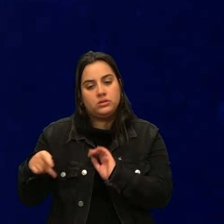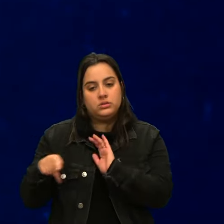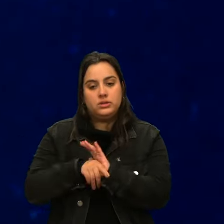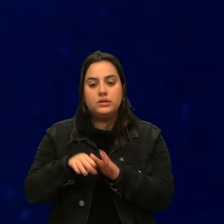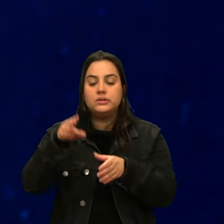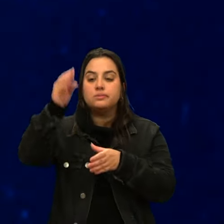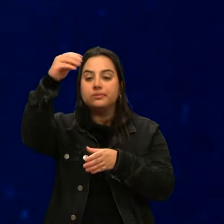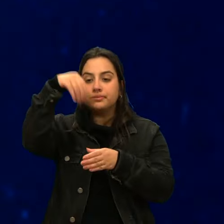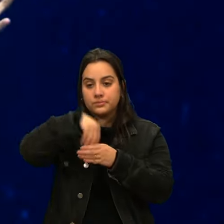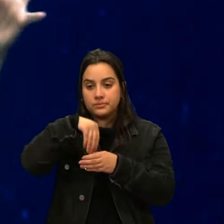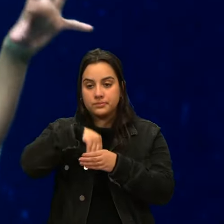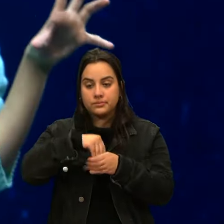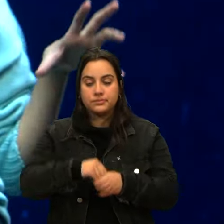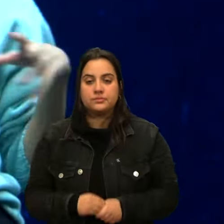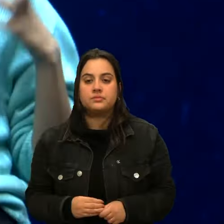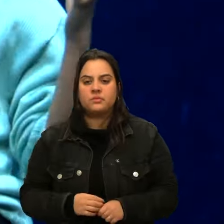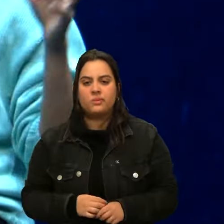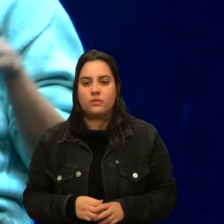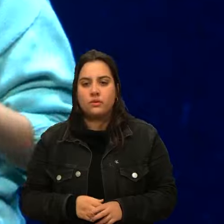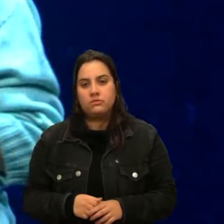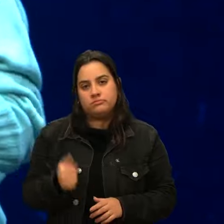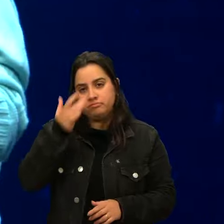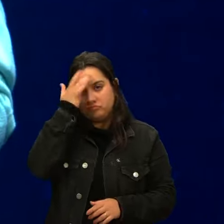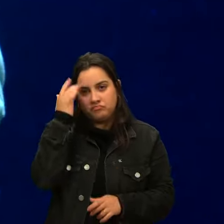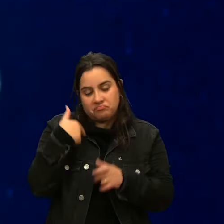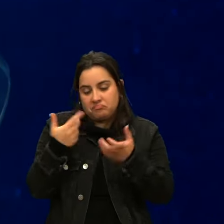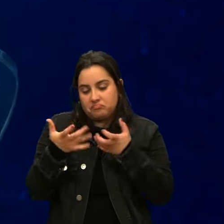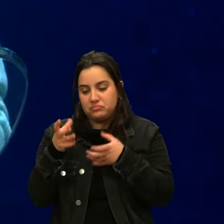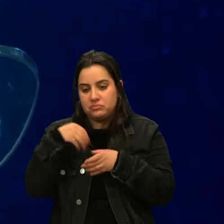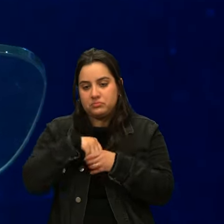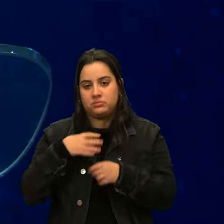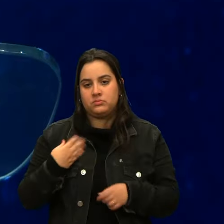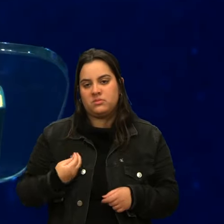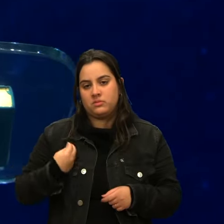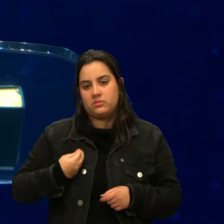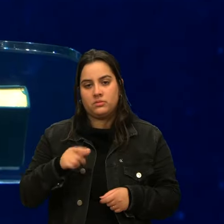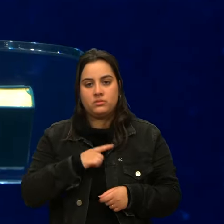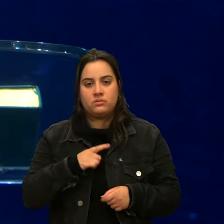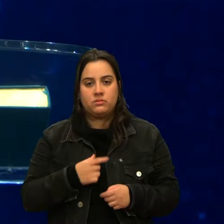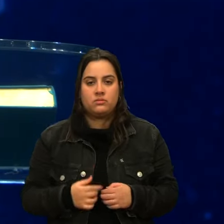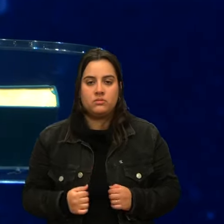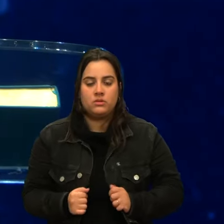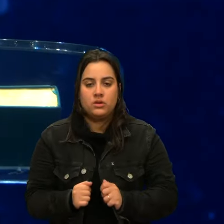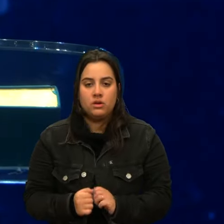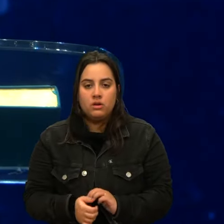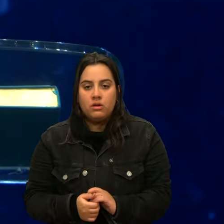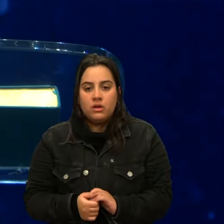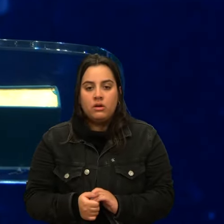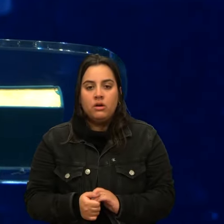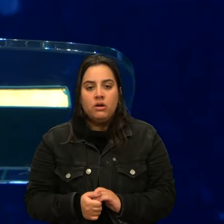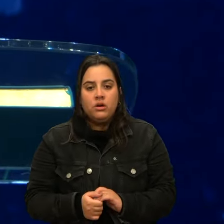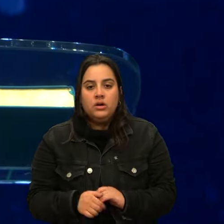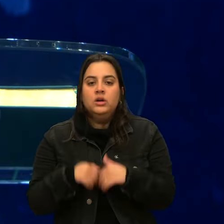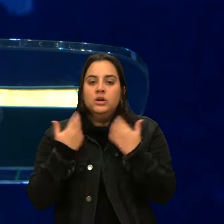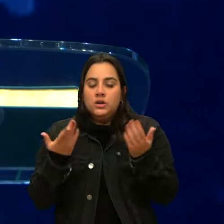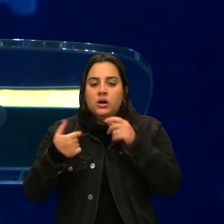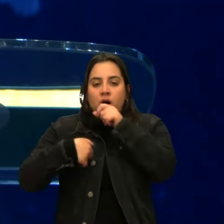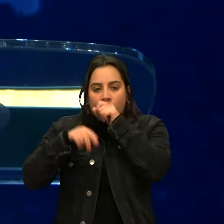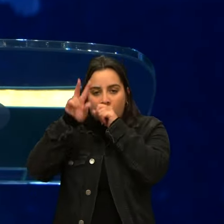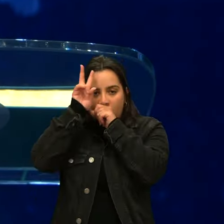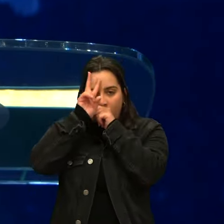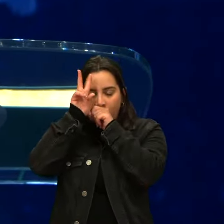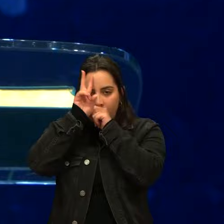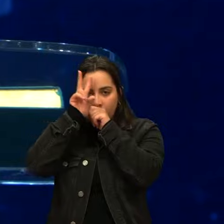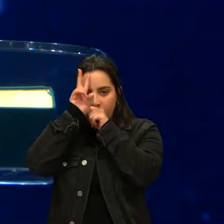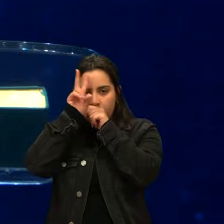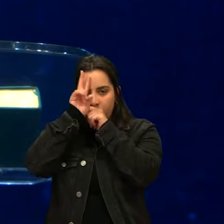pessoas decidiam ofertar na nossa vida era o que a gente tinha aí para fazer as viagens e tudo mais. E aí, eu lembro que um dia,